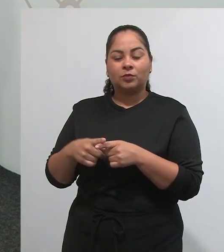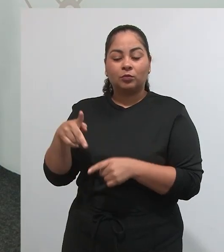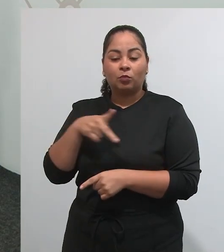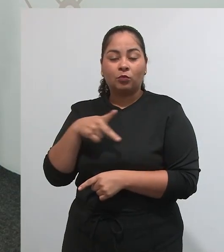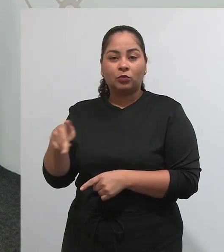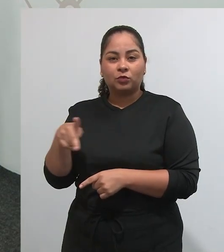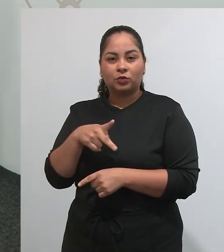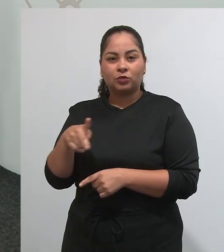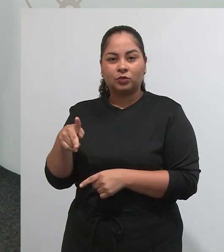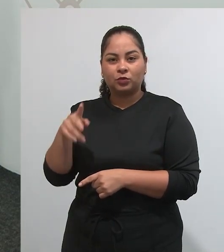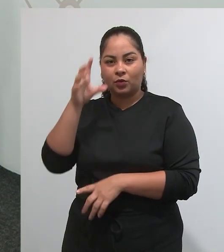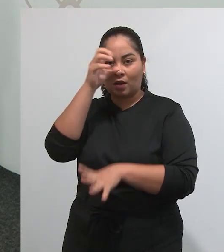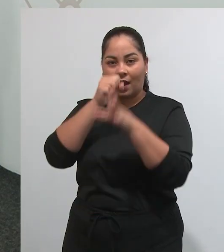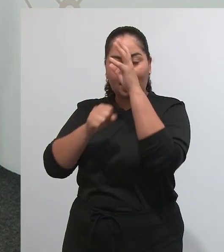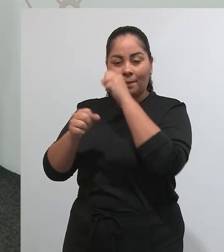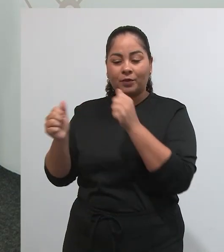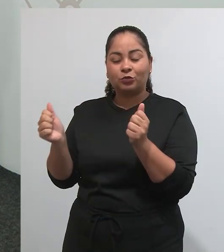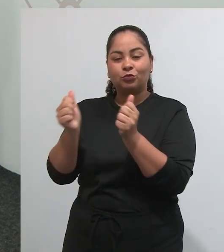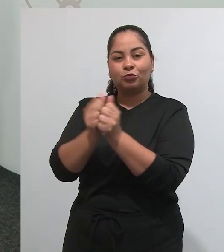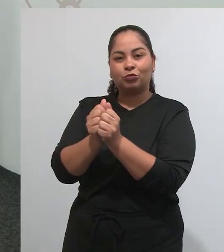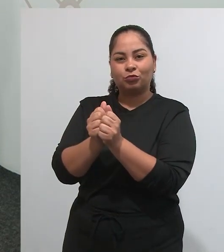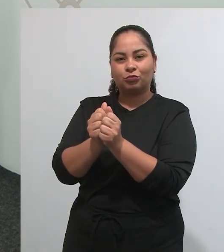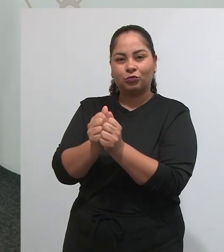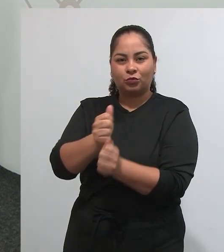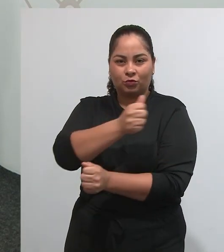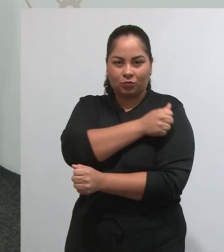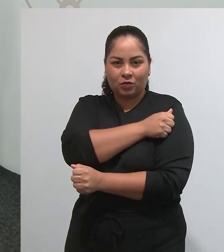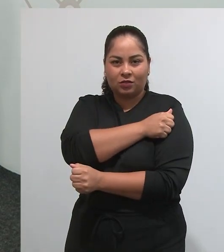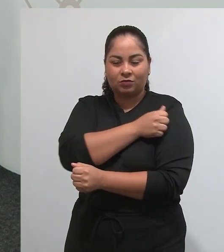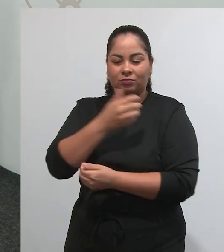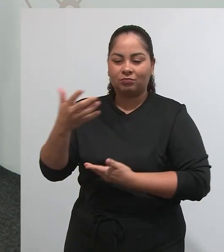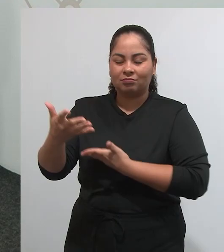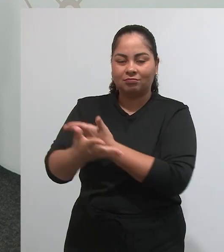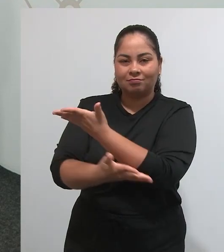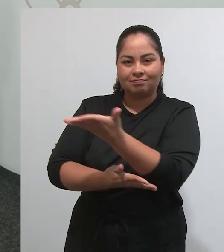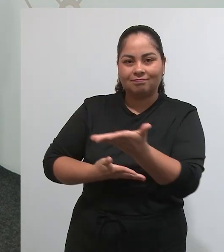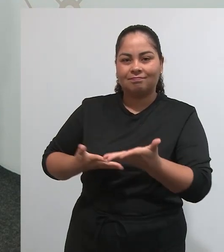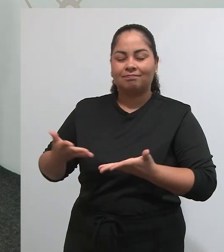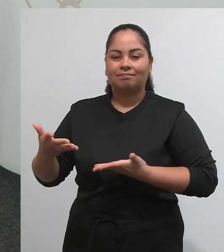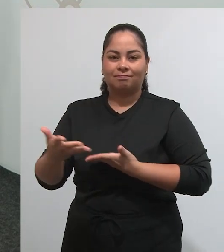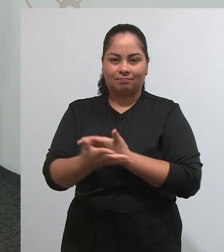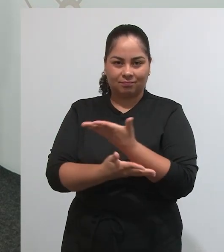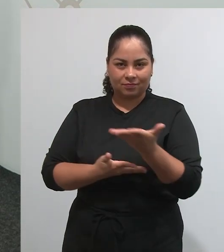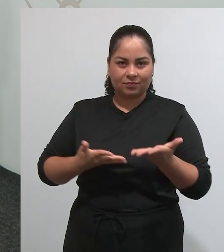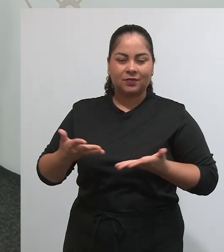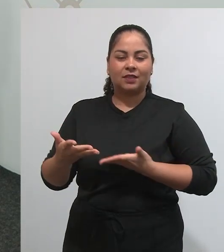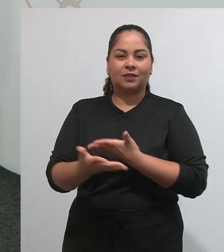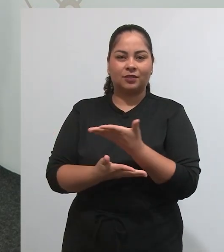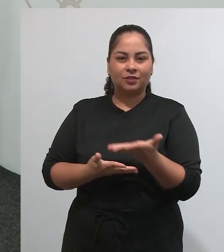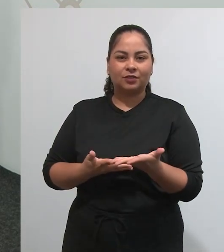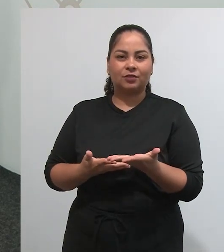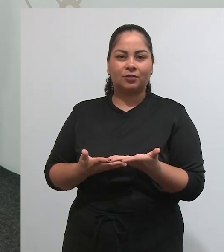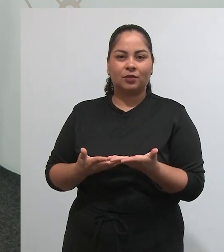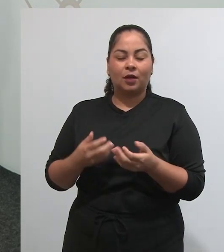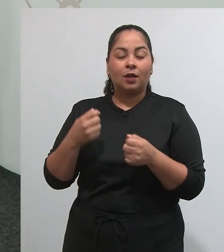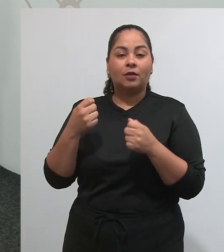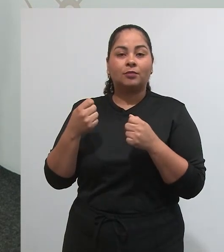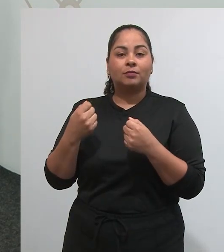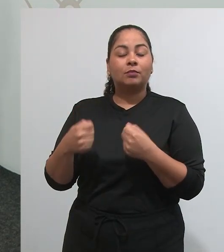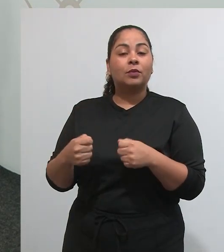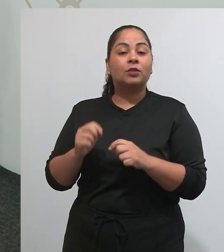professor, ele aprende no dia a dia com o seu aluno, mas para isso ele tem que estar aberto a